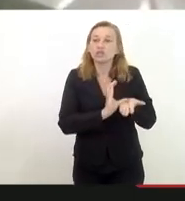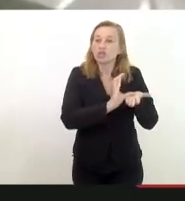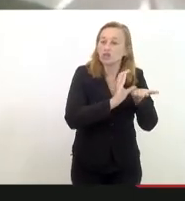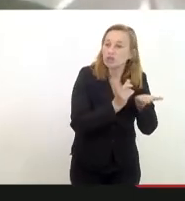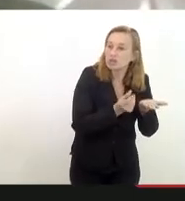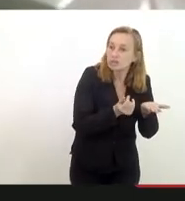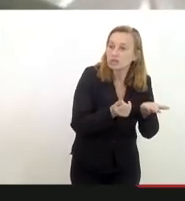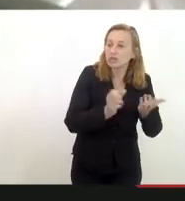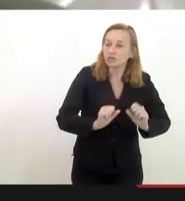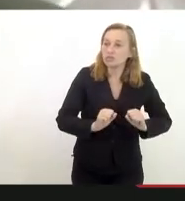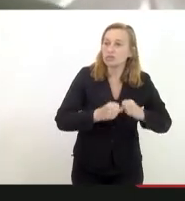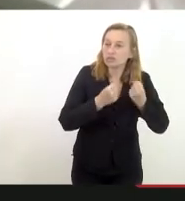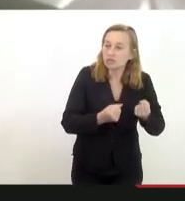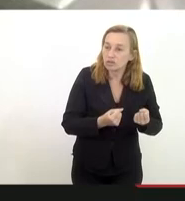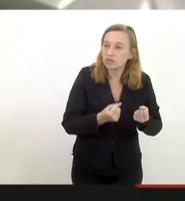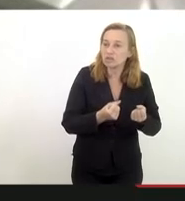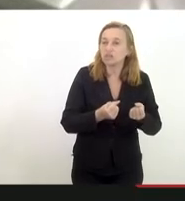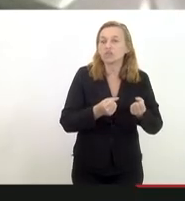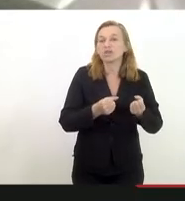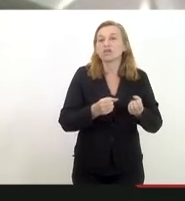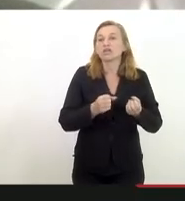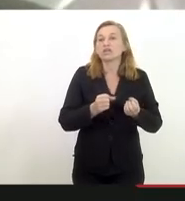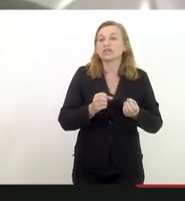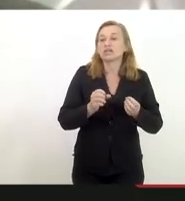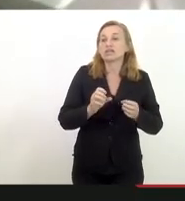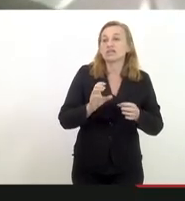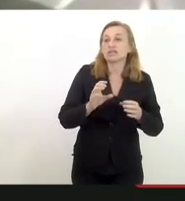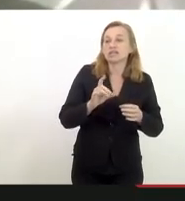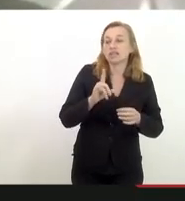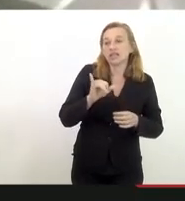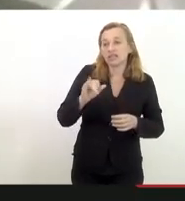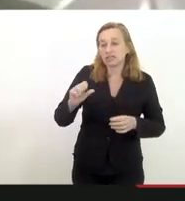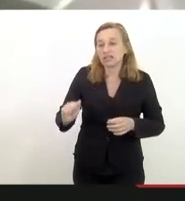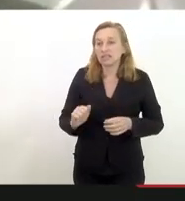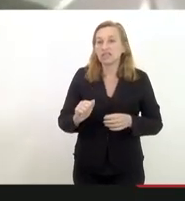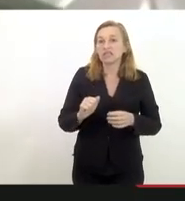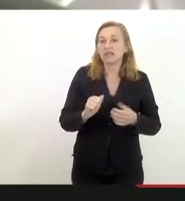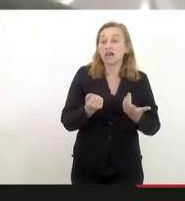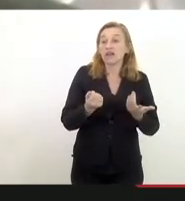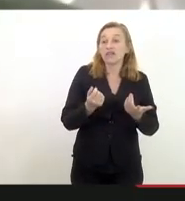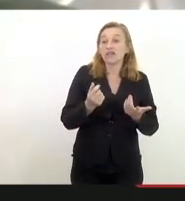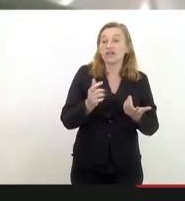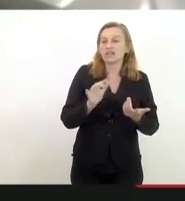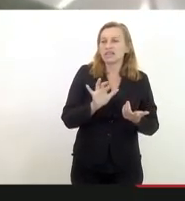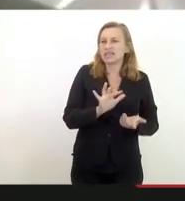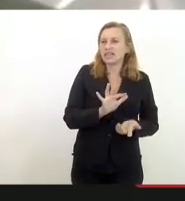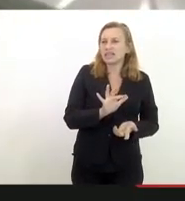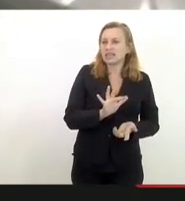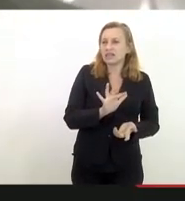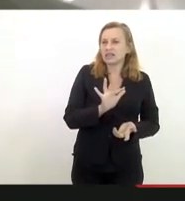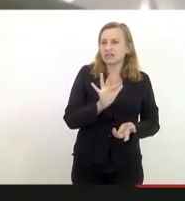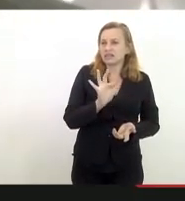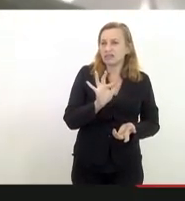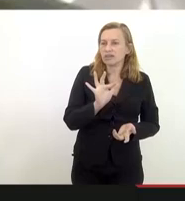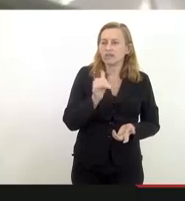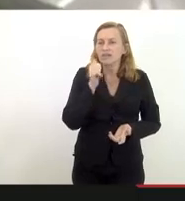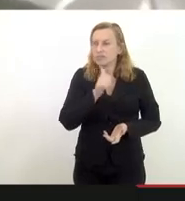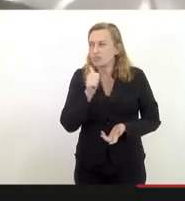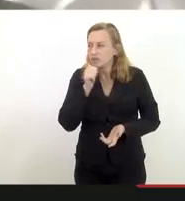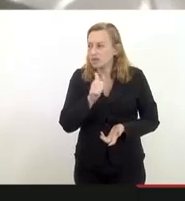para o fortalecimento da cidadania feminina, para a questão da segurança pública, passei também a